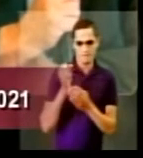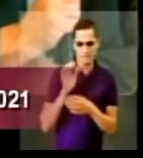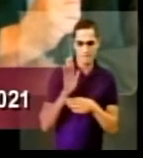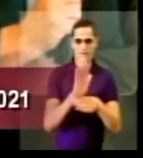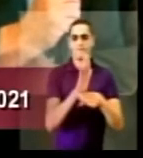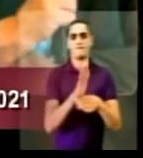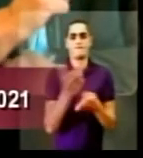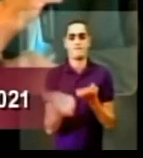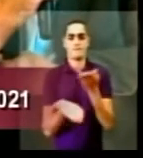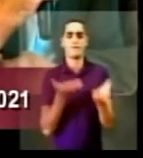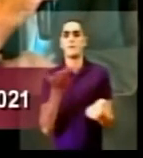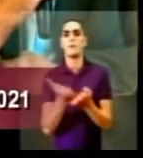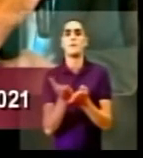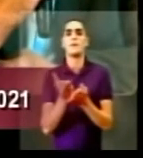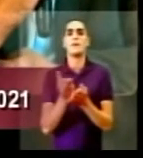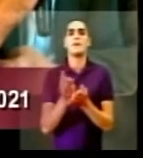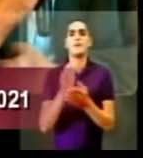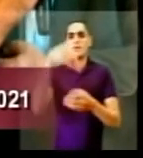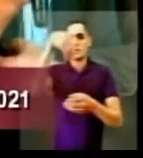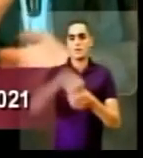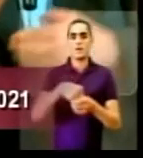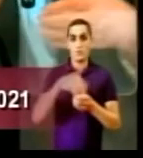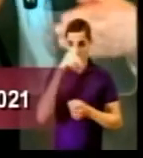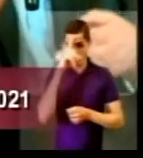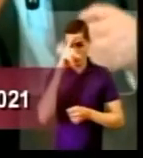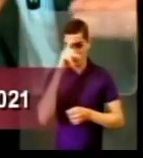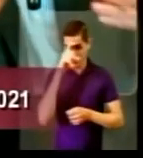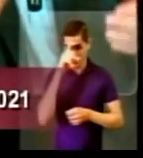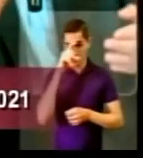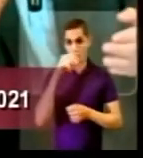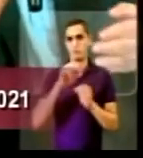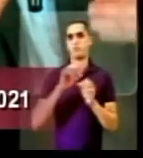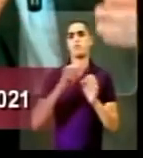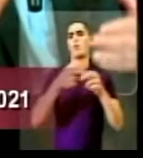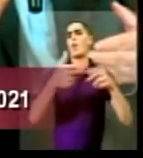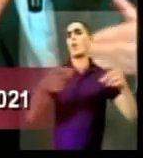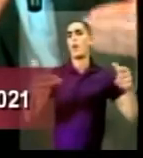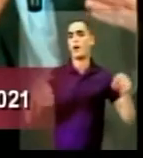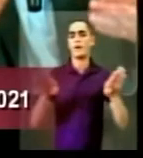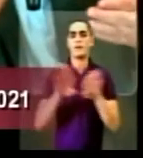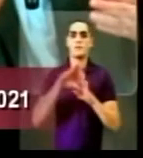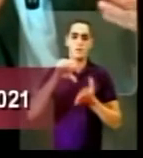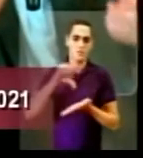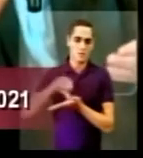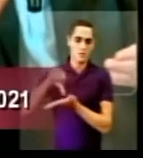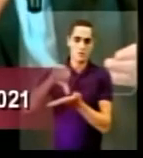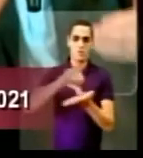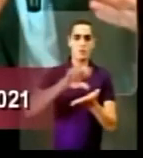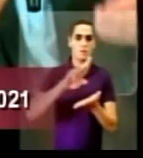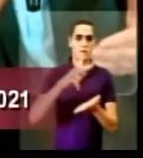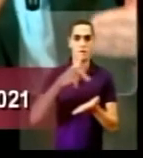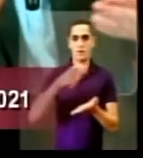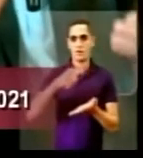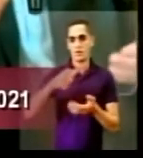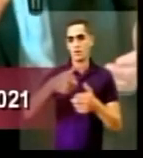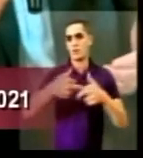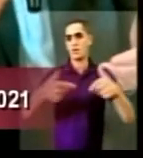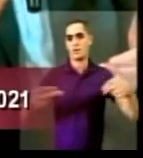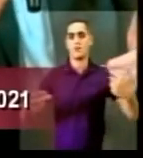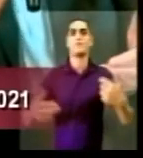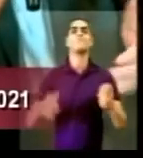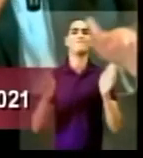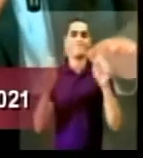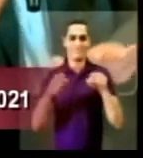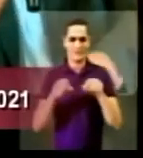hospitais gerais e unidades de saúde, que são os locais de maior possibilidade de